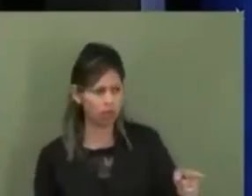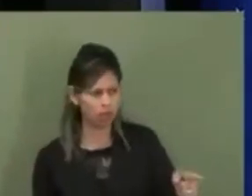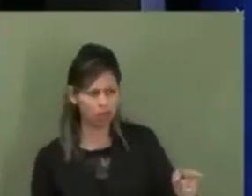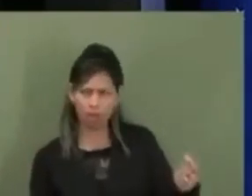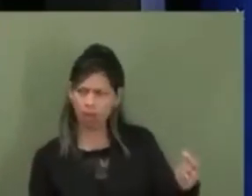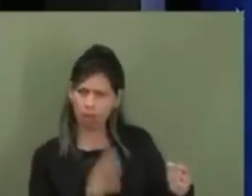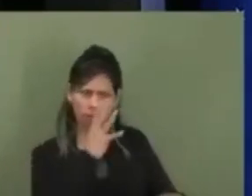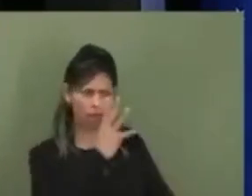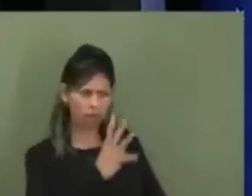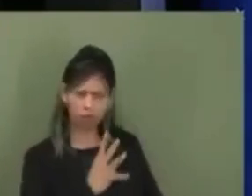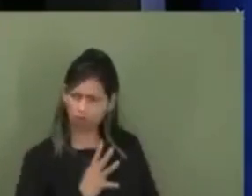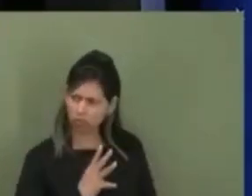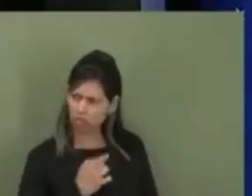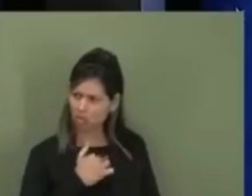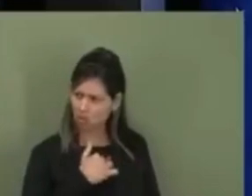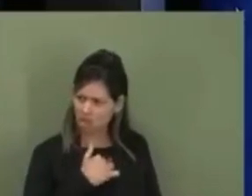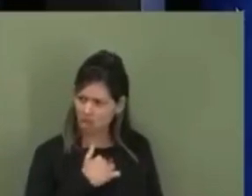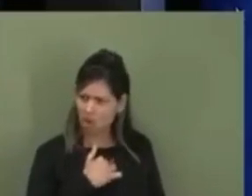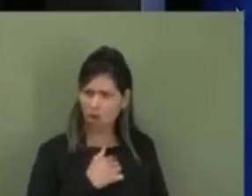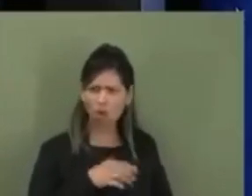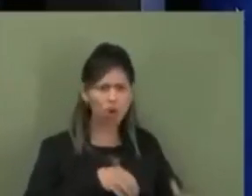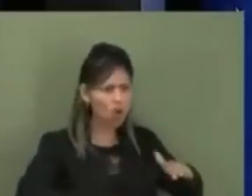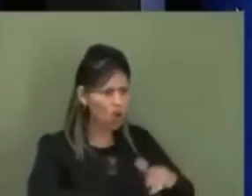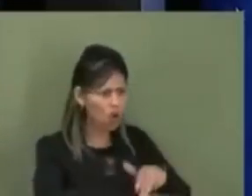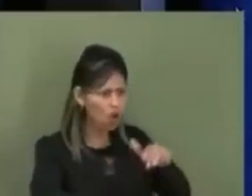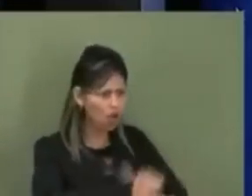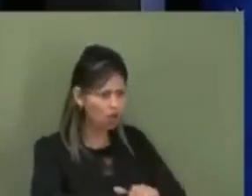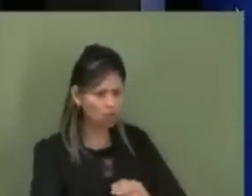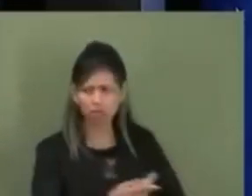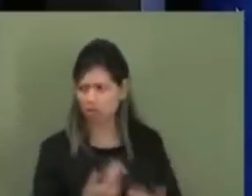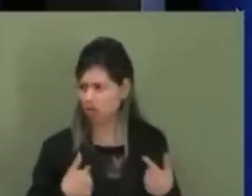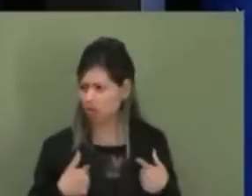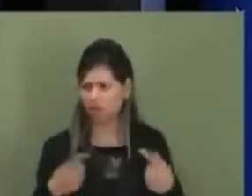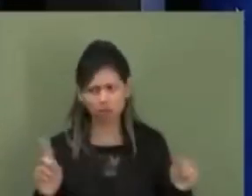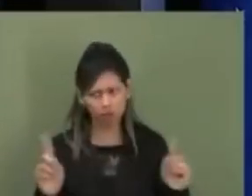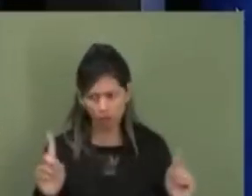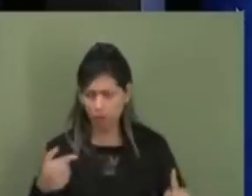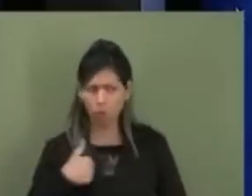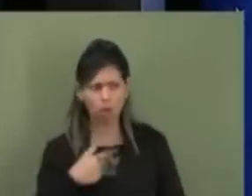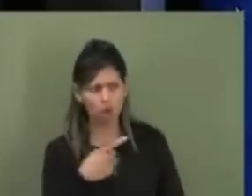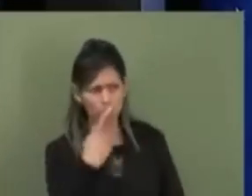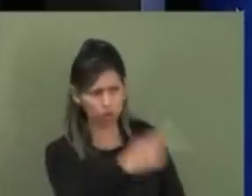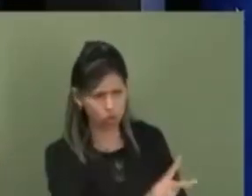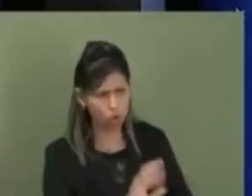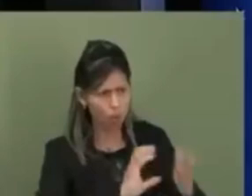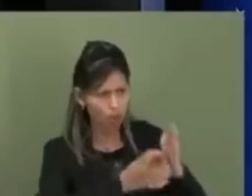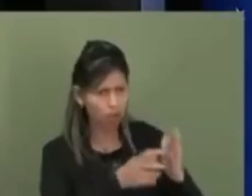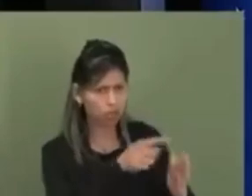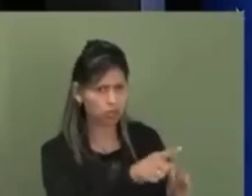corrupção. Quem gerou esses problemas todos foi a corrupção do seu partido, senador. Desculpe. E nós combatemos...